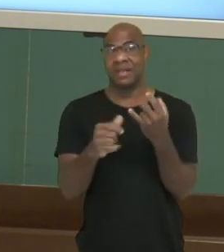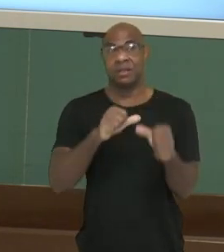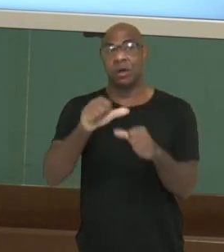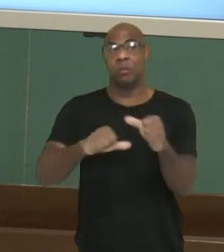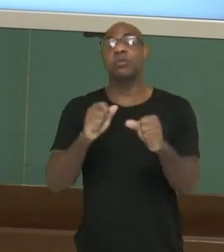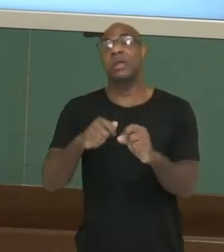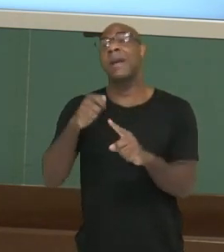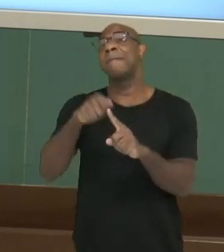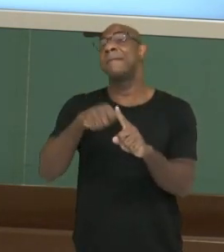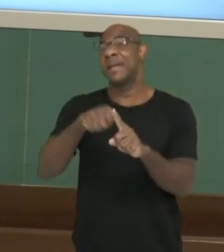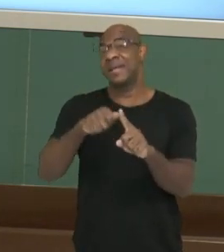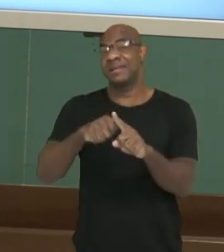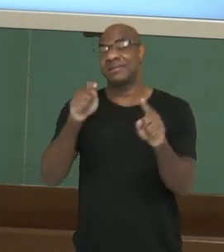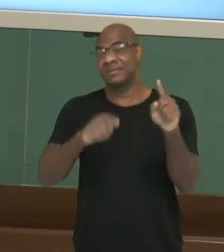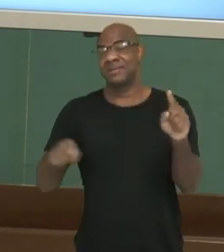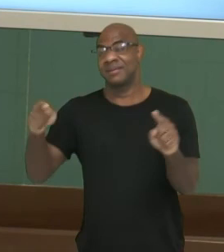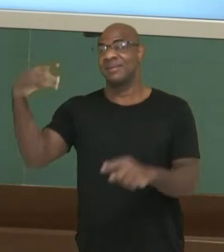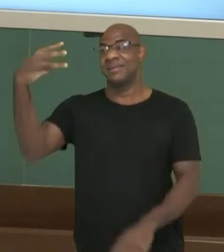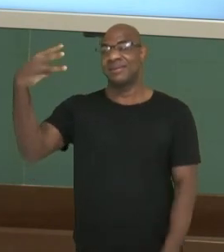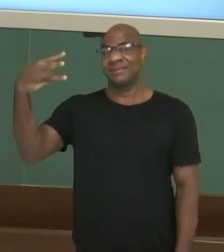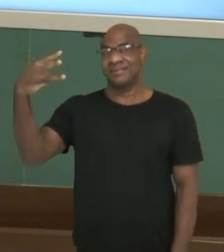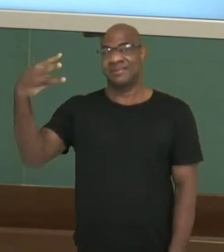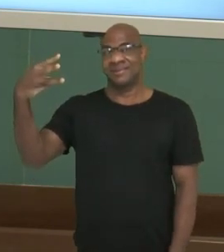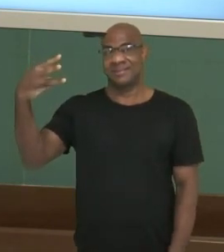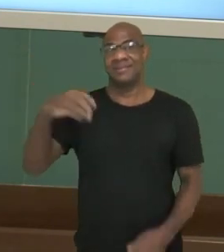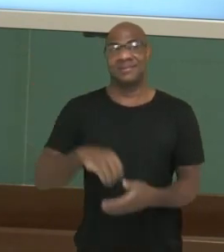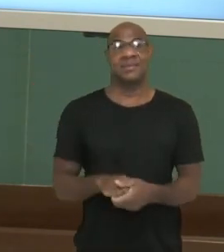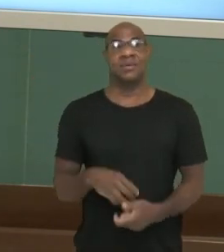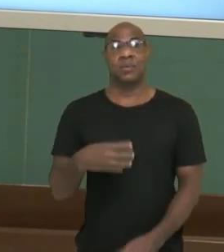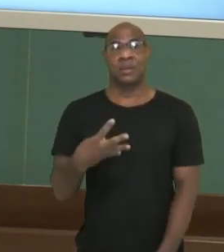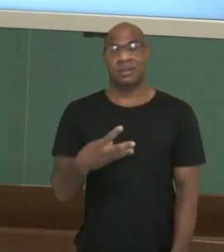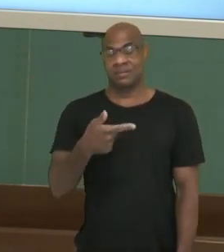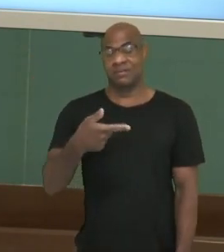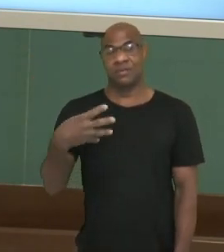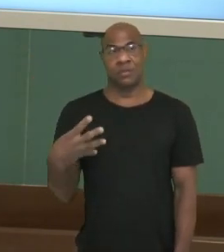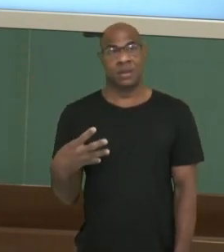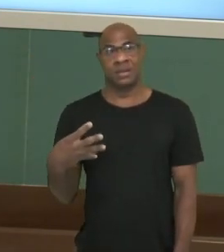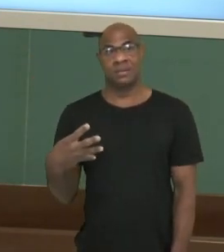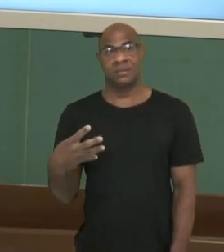o expoente 3. Então, vai ficar